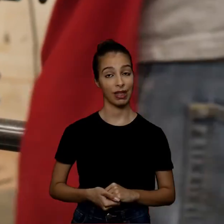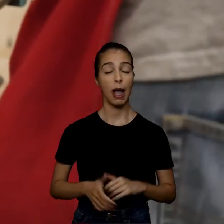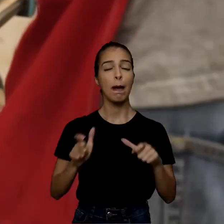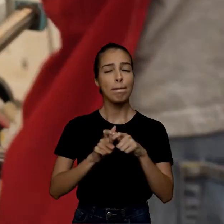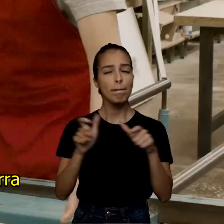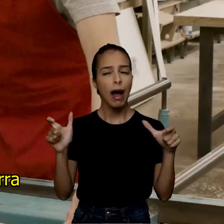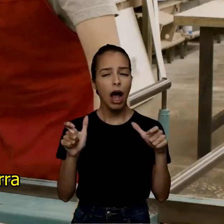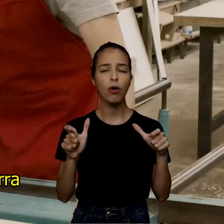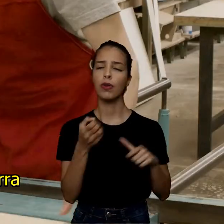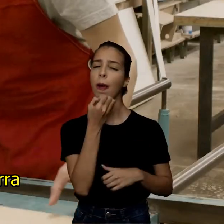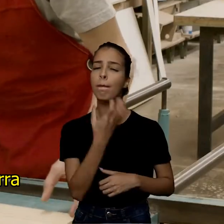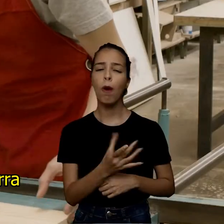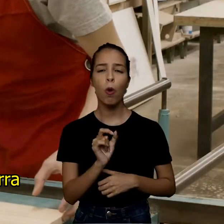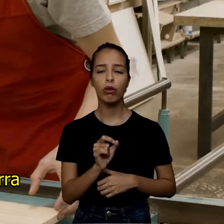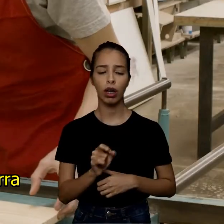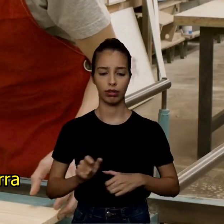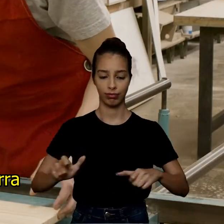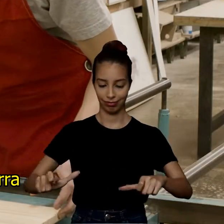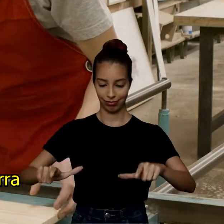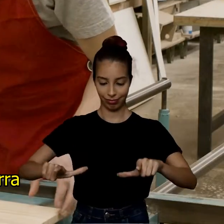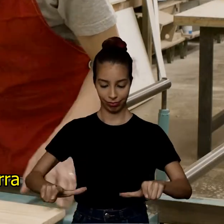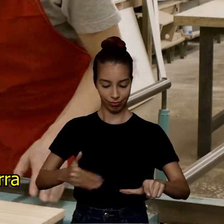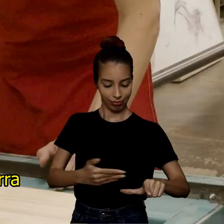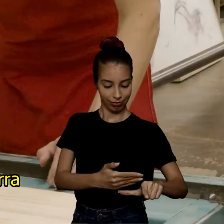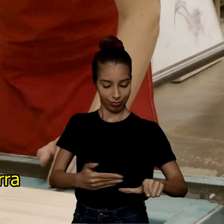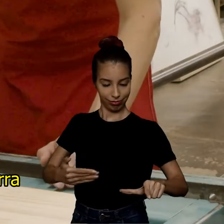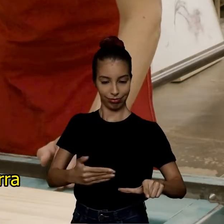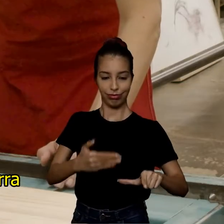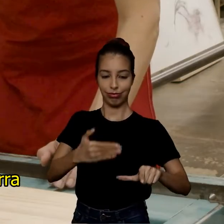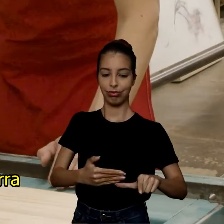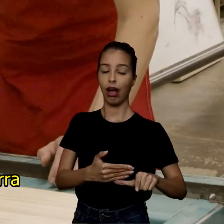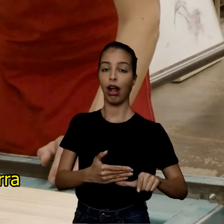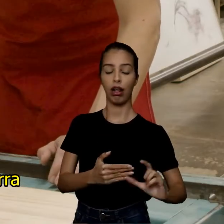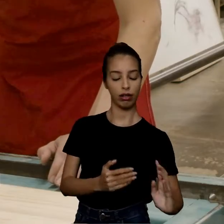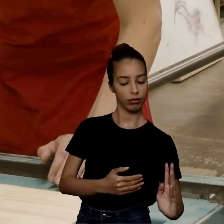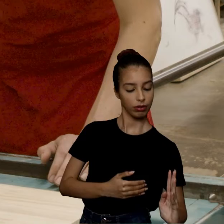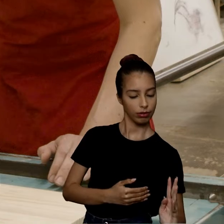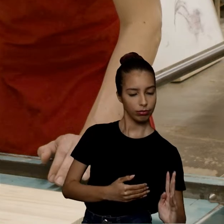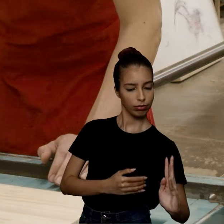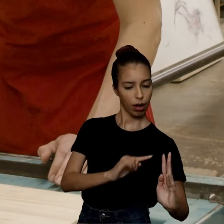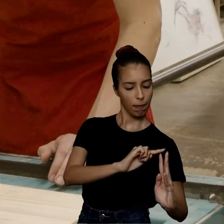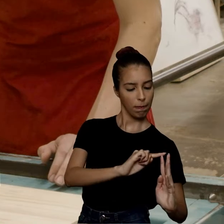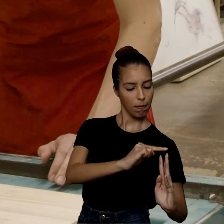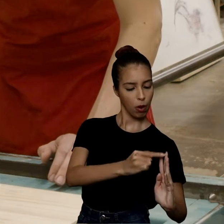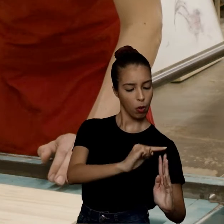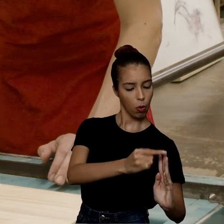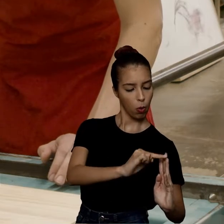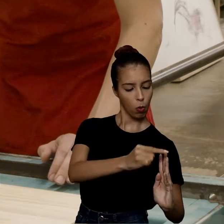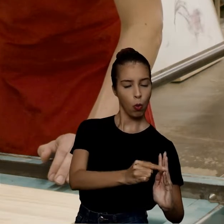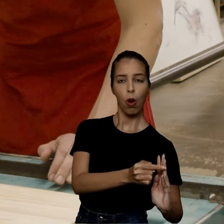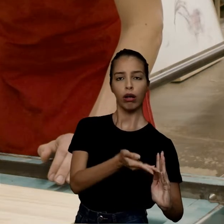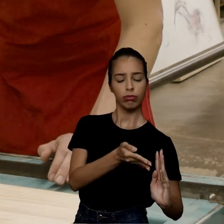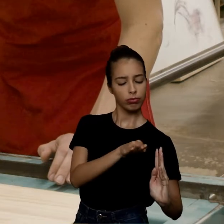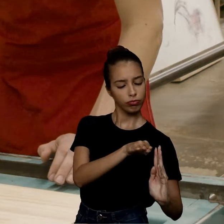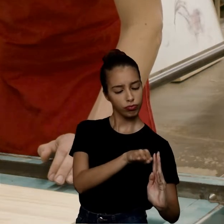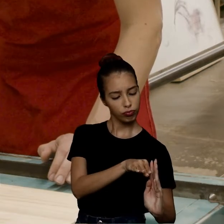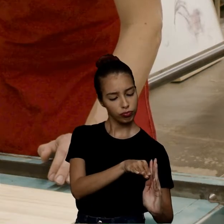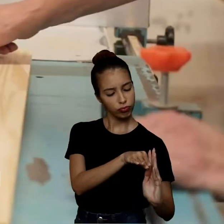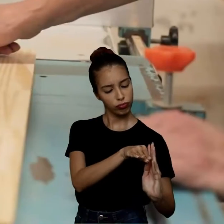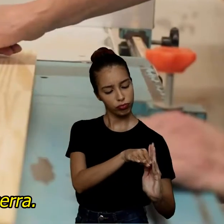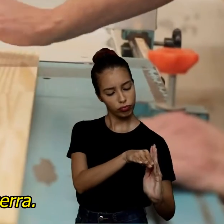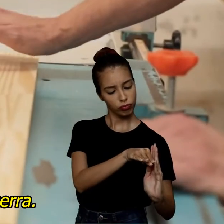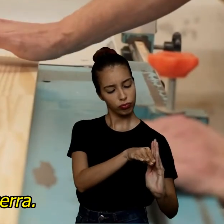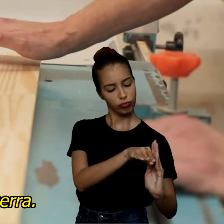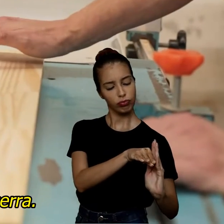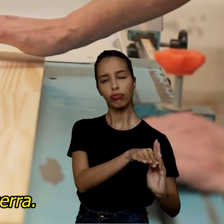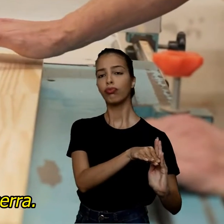serra. Em geral, a gente vai deixar a serra um pouco acima, tem esses pequenos vãos aqui no disco de serra,